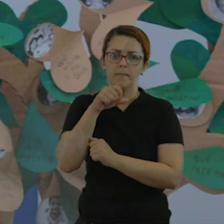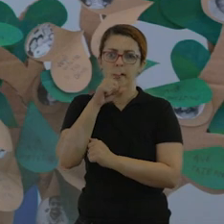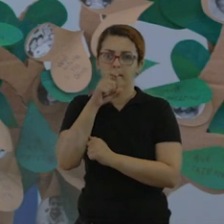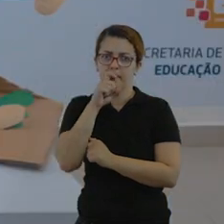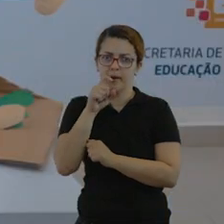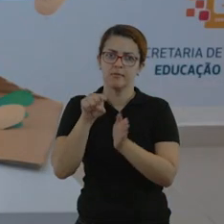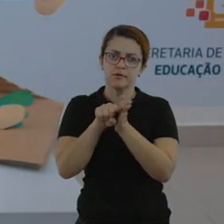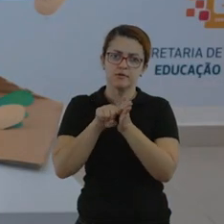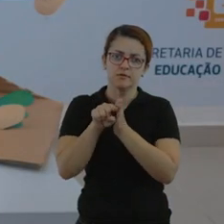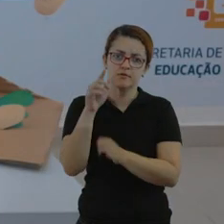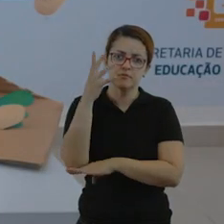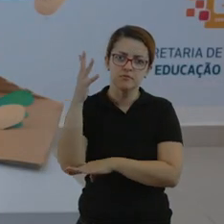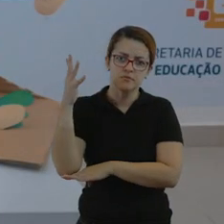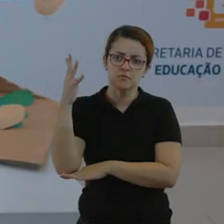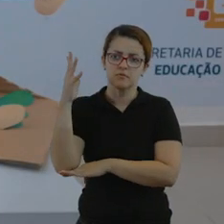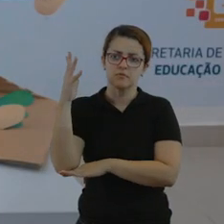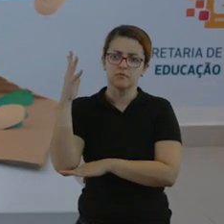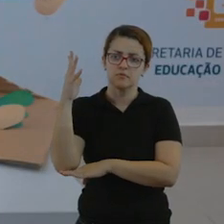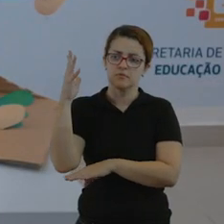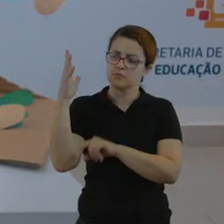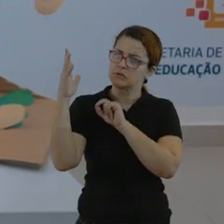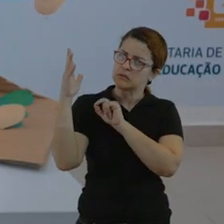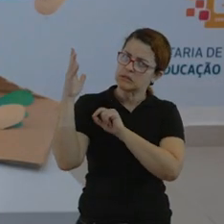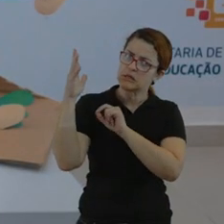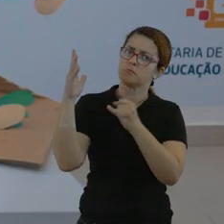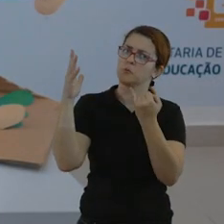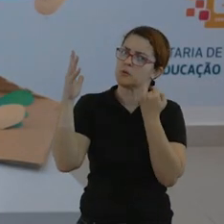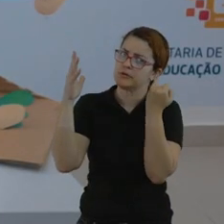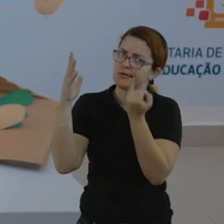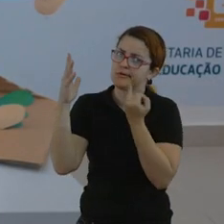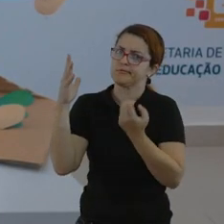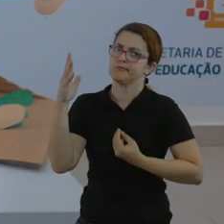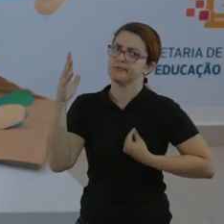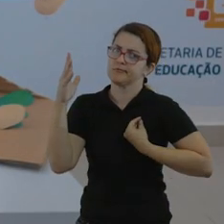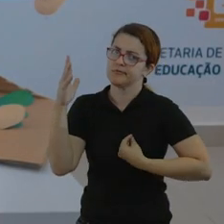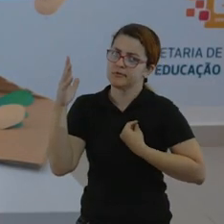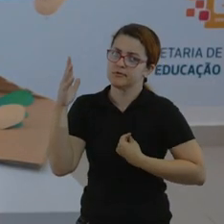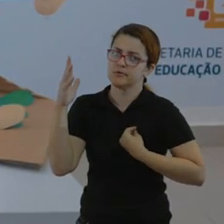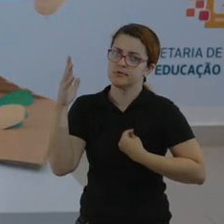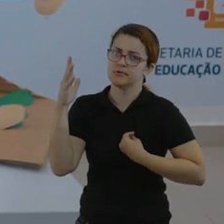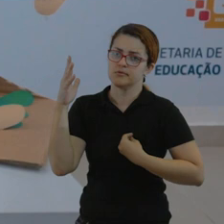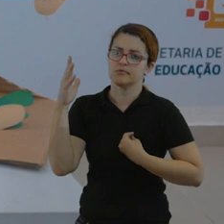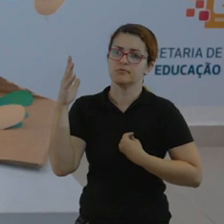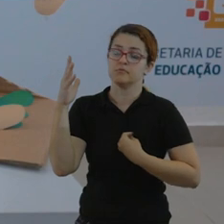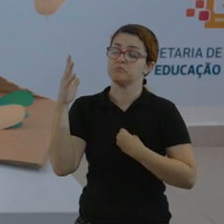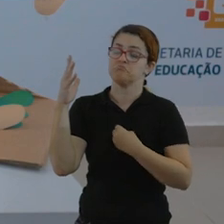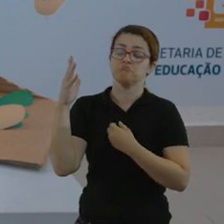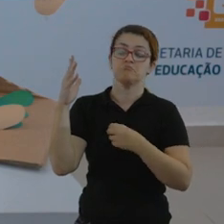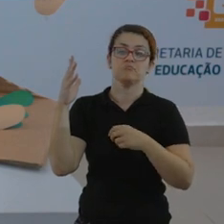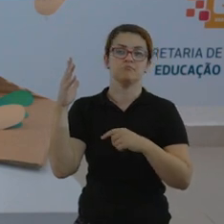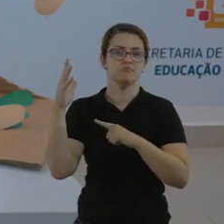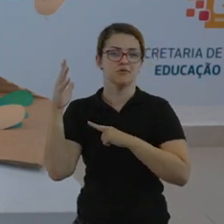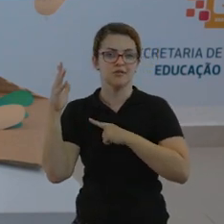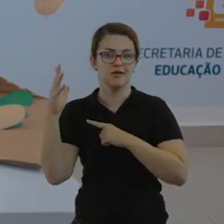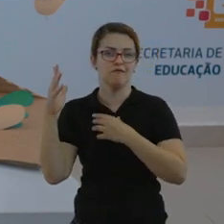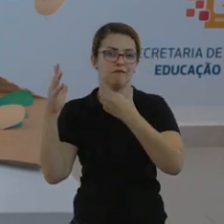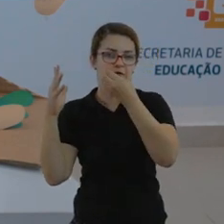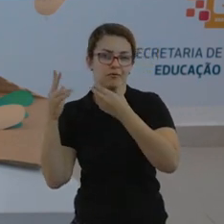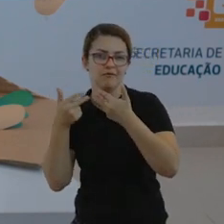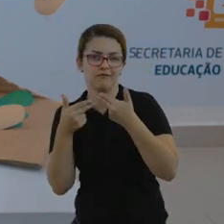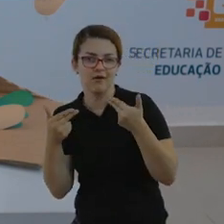as árvores. O que elas podem proporcionar para nós, né? Algumas nos dão frutos, outras servem